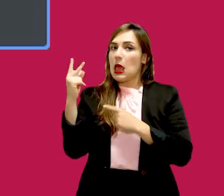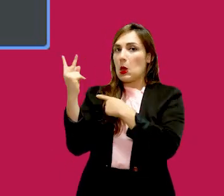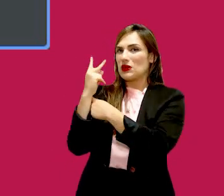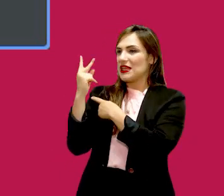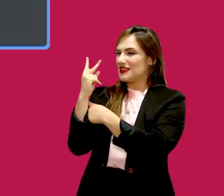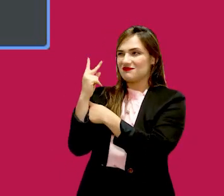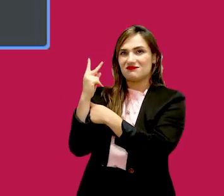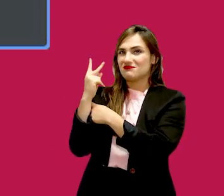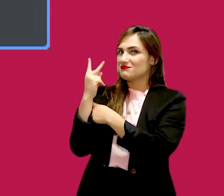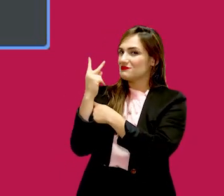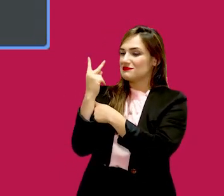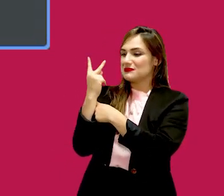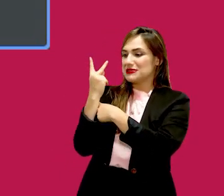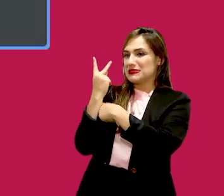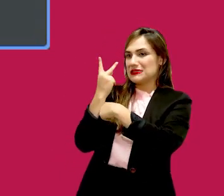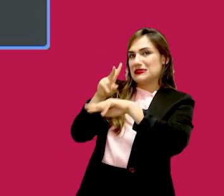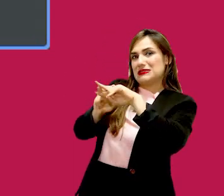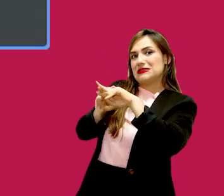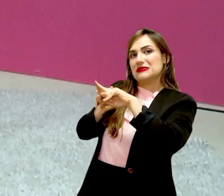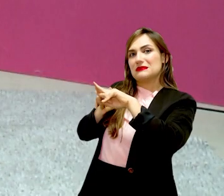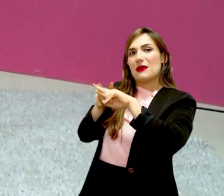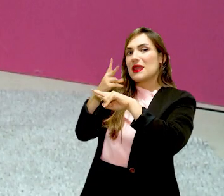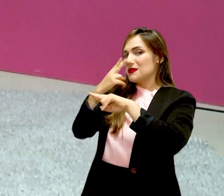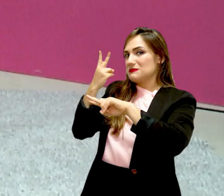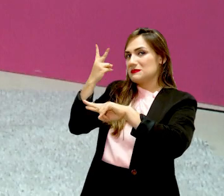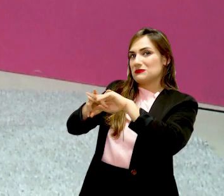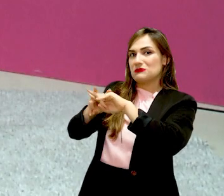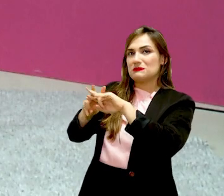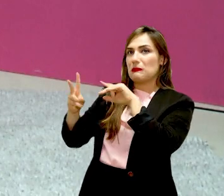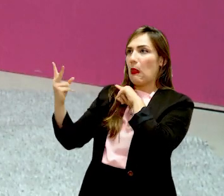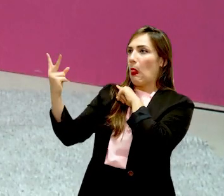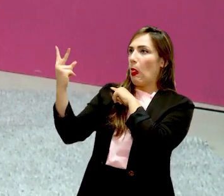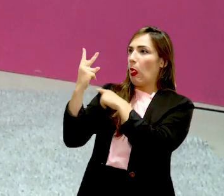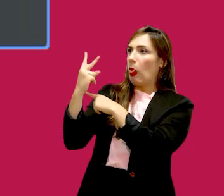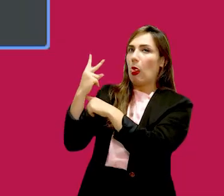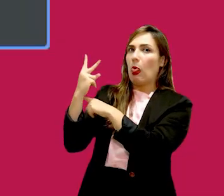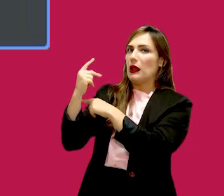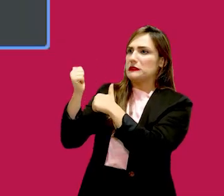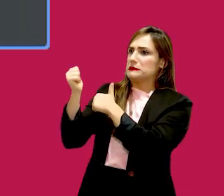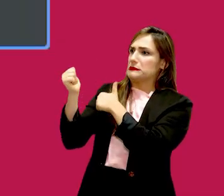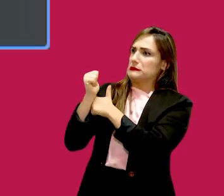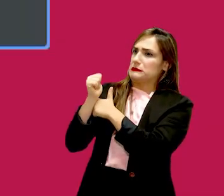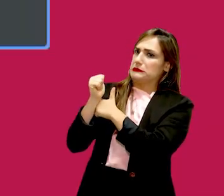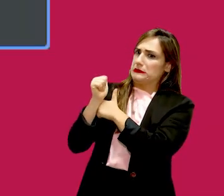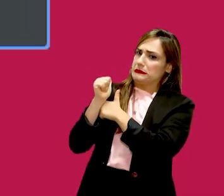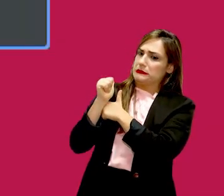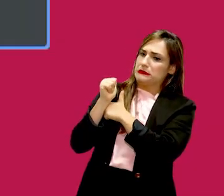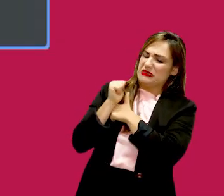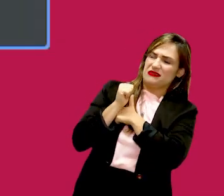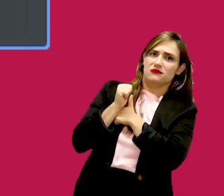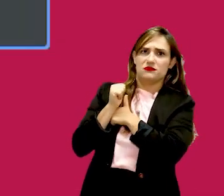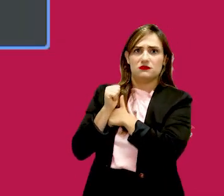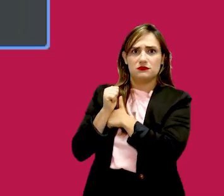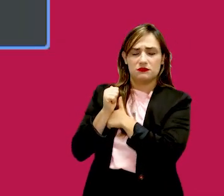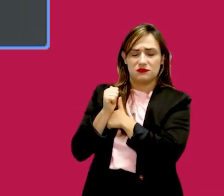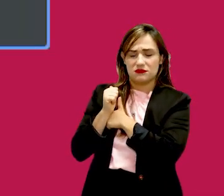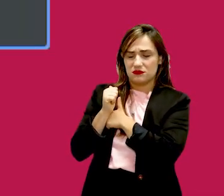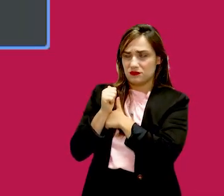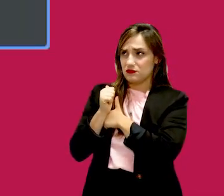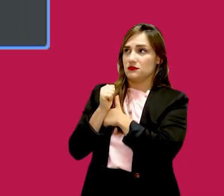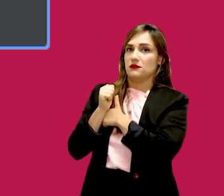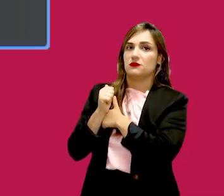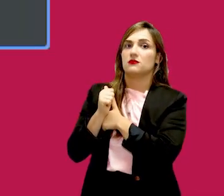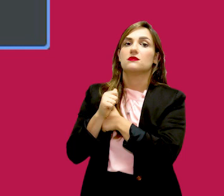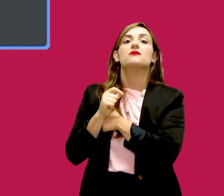um controle, né, um controle aos passos diários dessa mulher. E isso faz parte também de